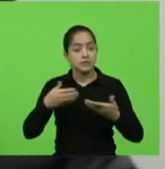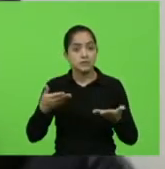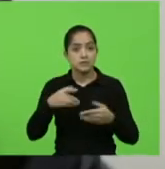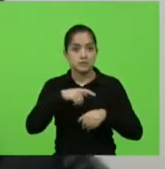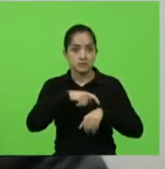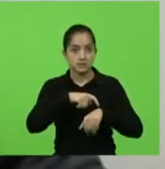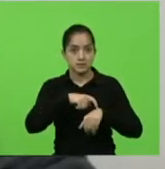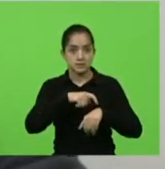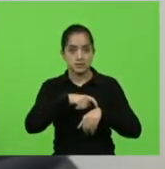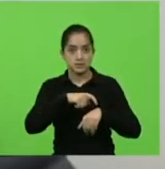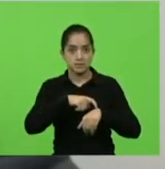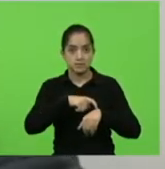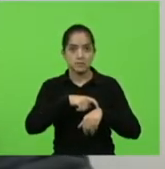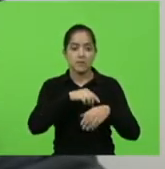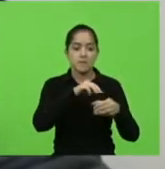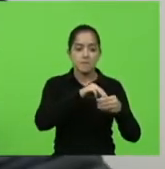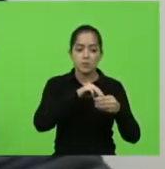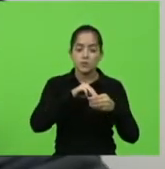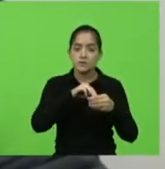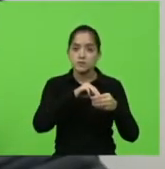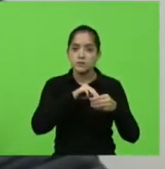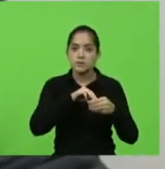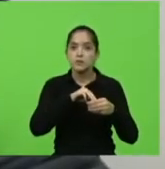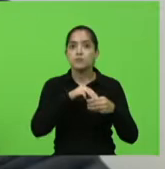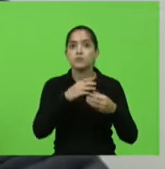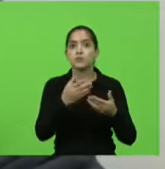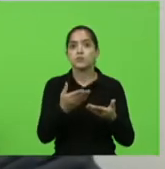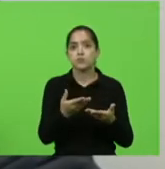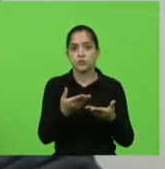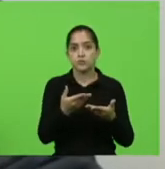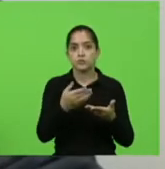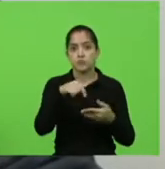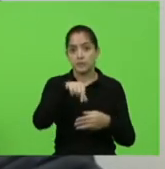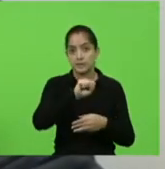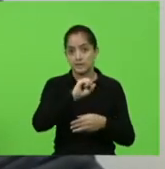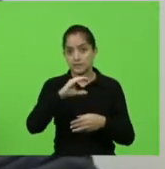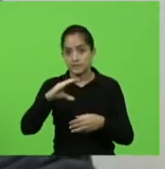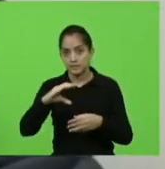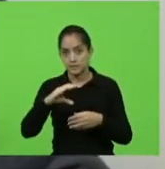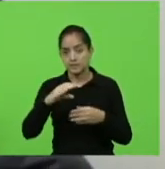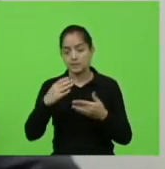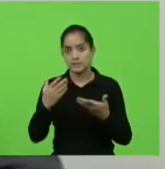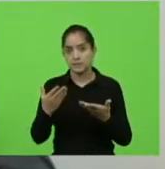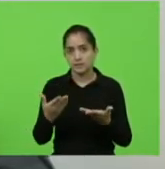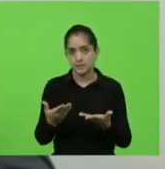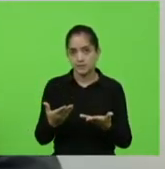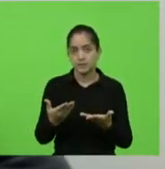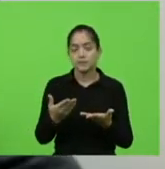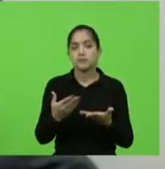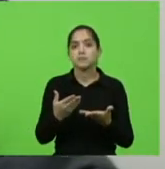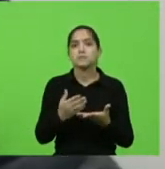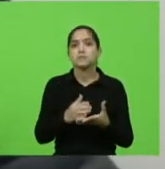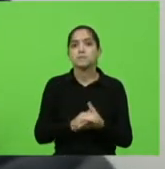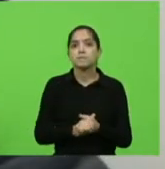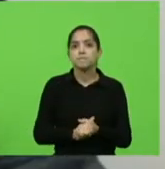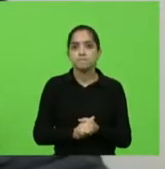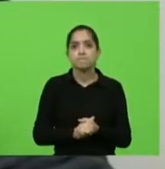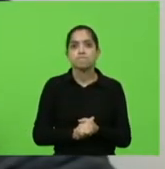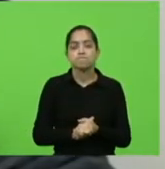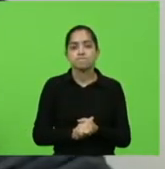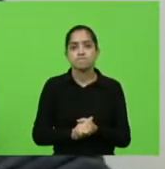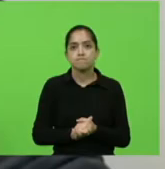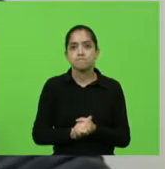que vários municípios de Santa Catarina passam novamente por uma